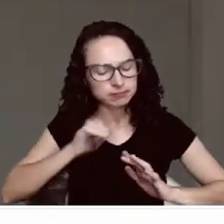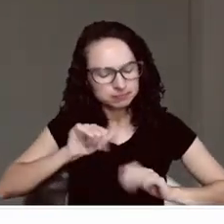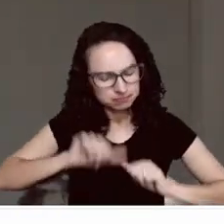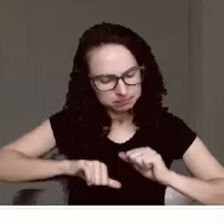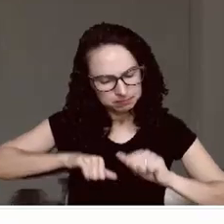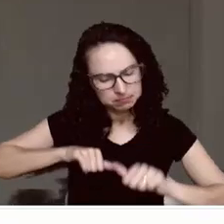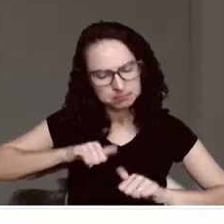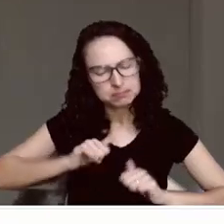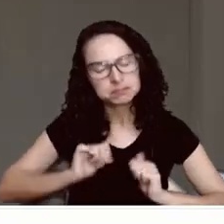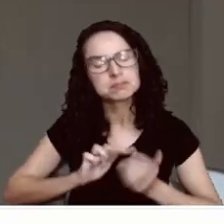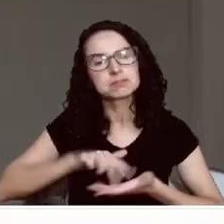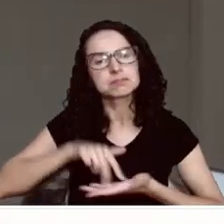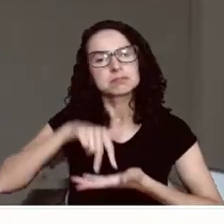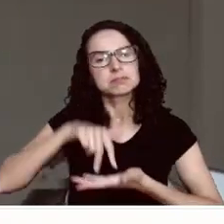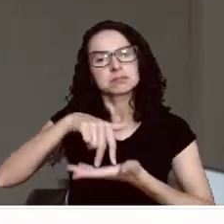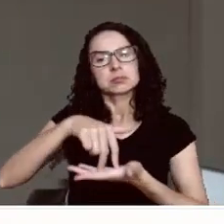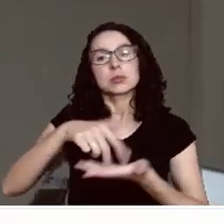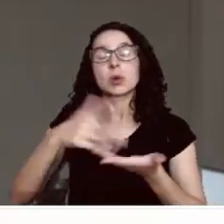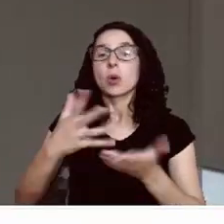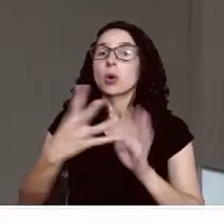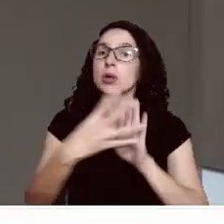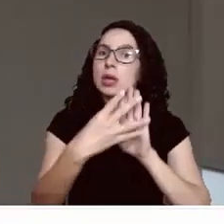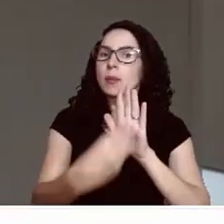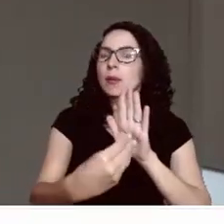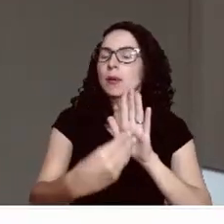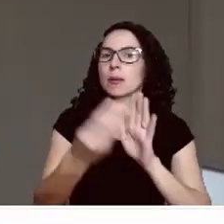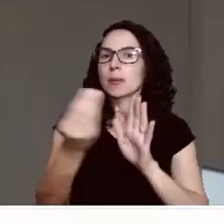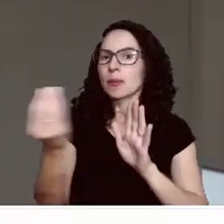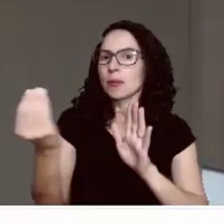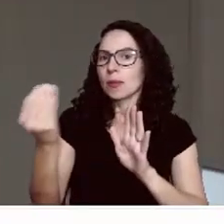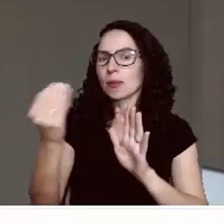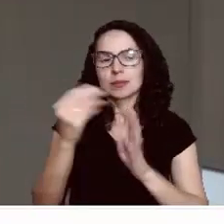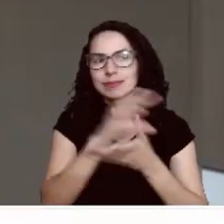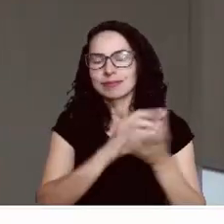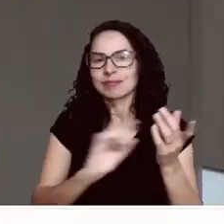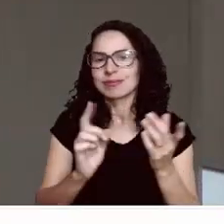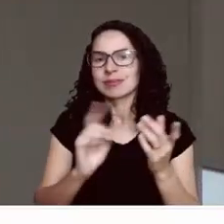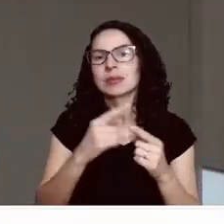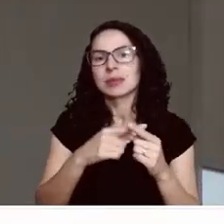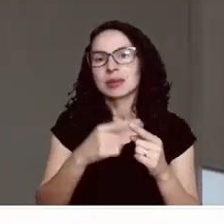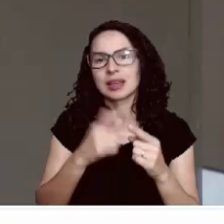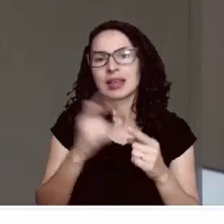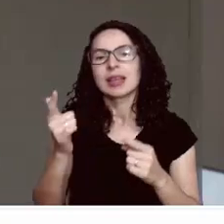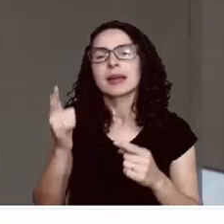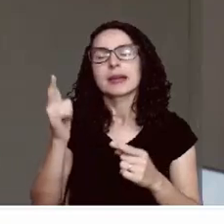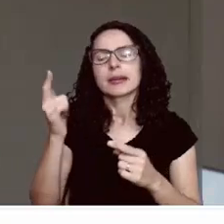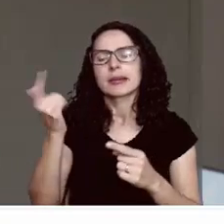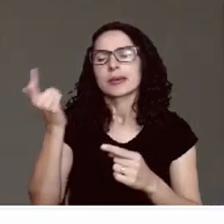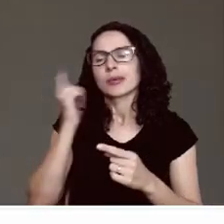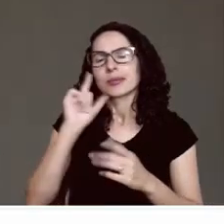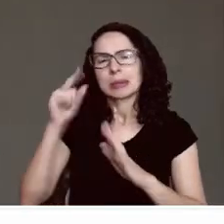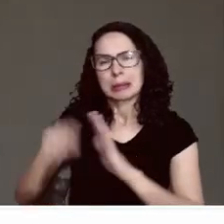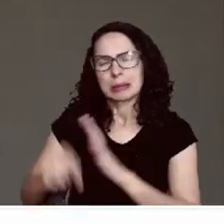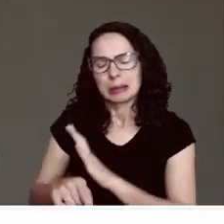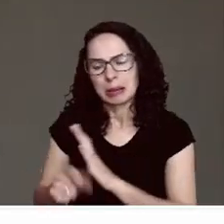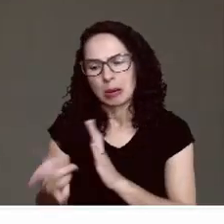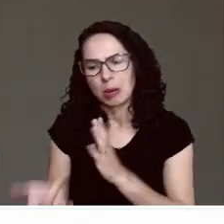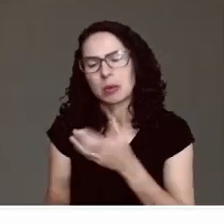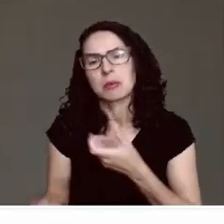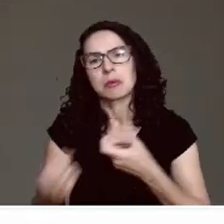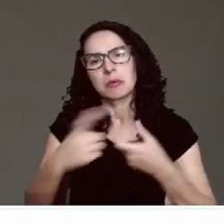serve de exemplo para muitos não entrarem. Porque ele visitou lá o inferno e hoje ele está passando a experiência